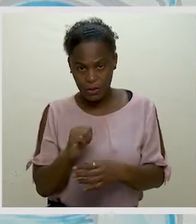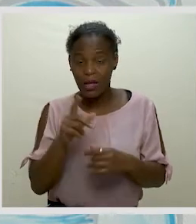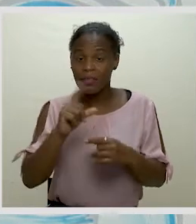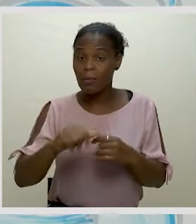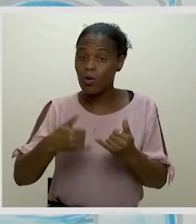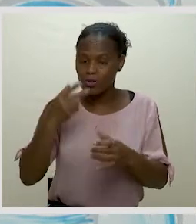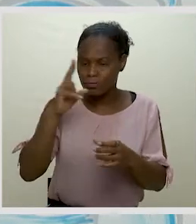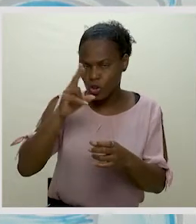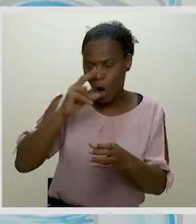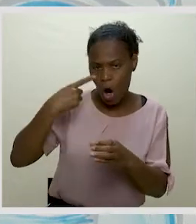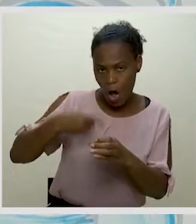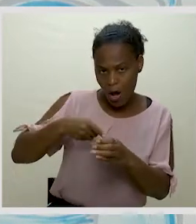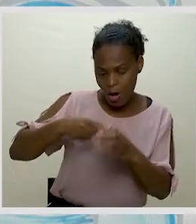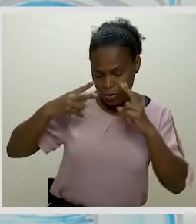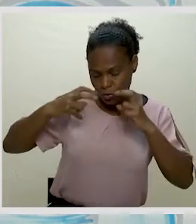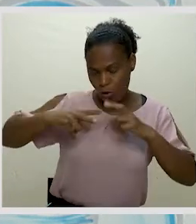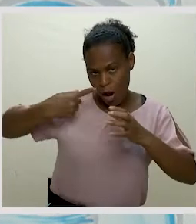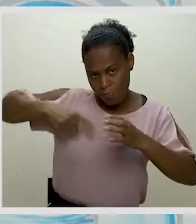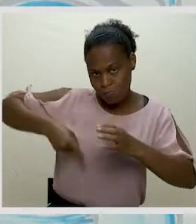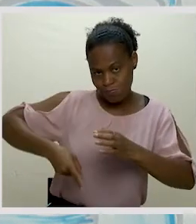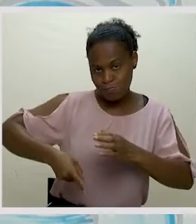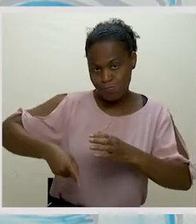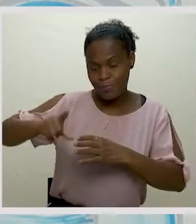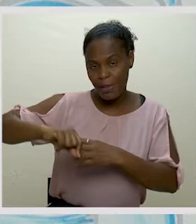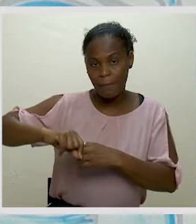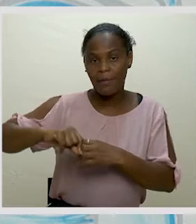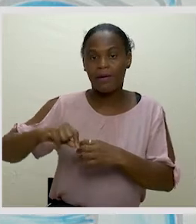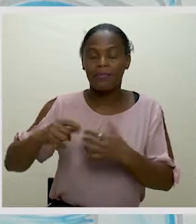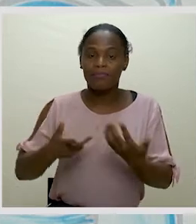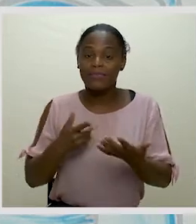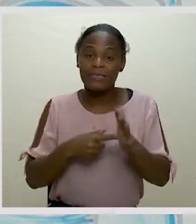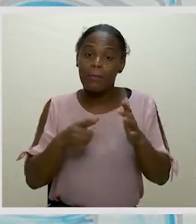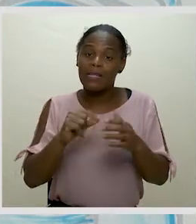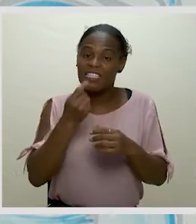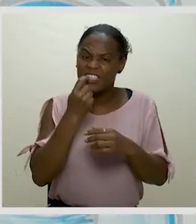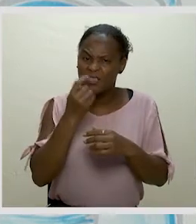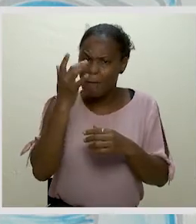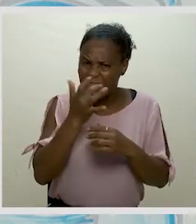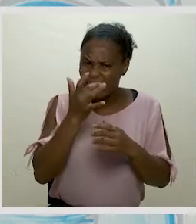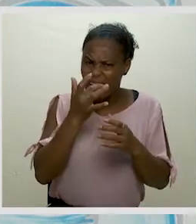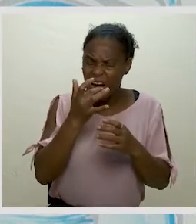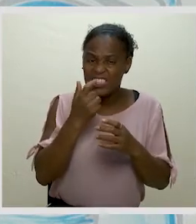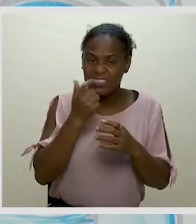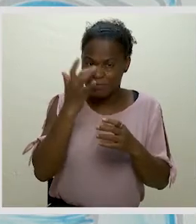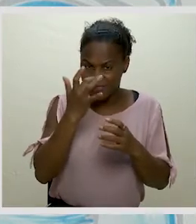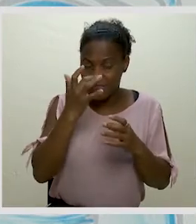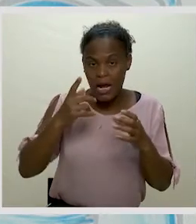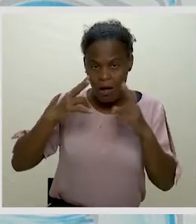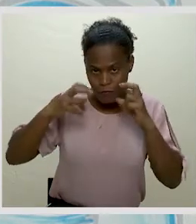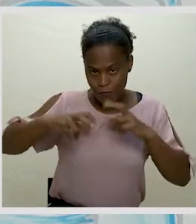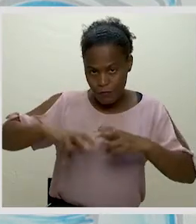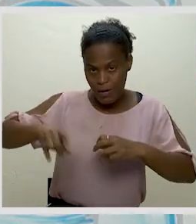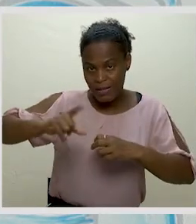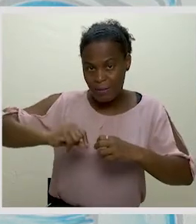do petróleo, combustível, lembram-se que nós falámos de combustíveis? E exploração, por exemplo, do carvão, que também é um combustível, o ferro,